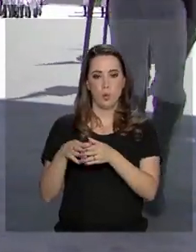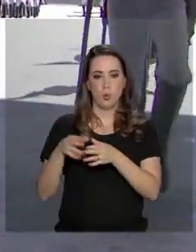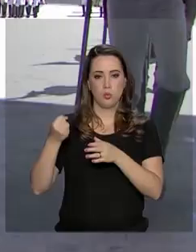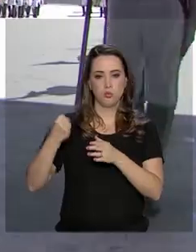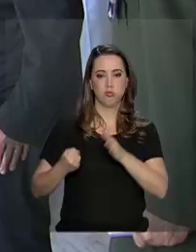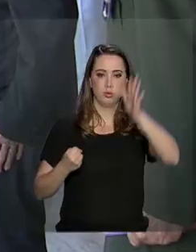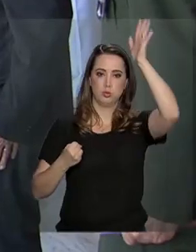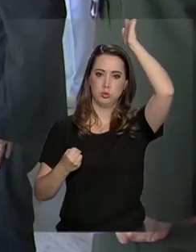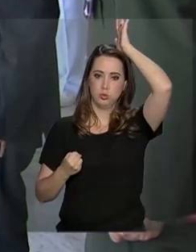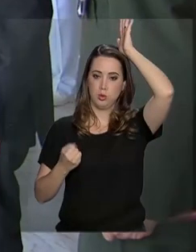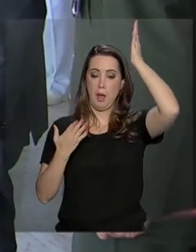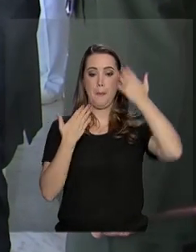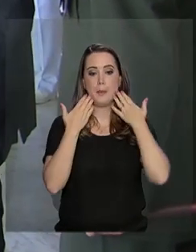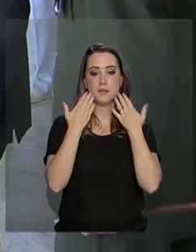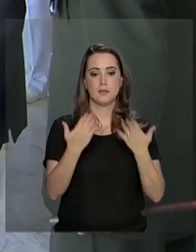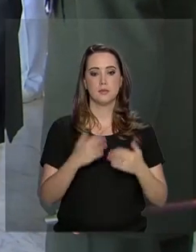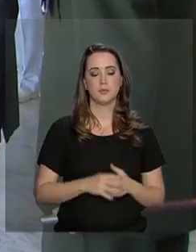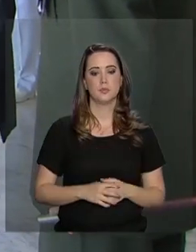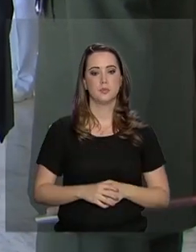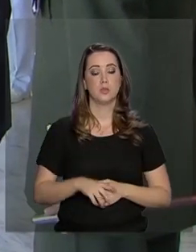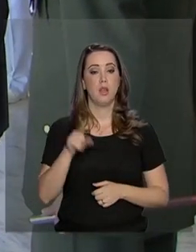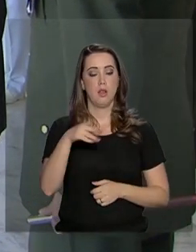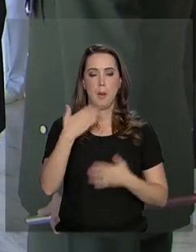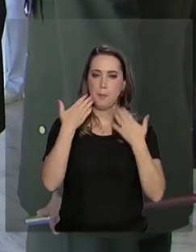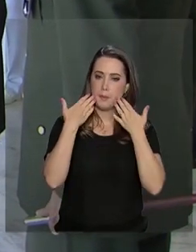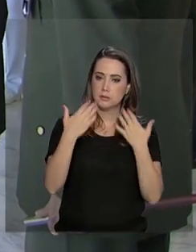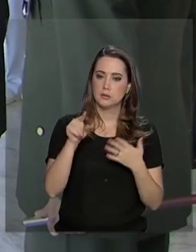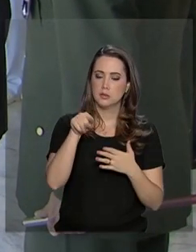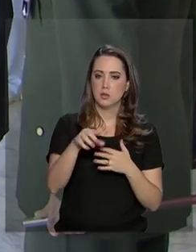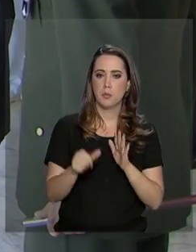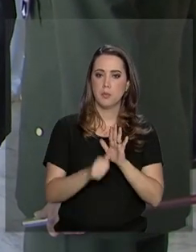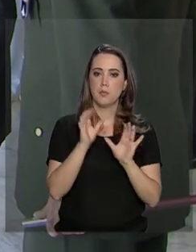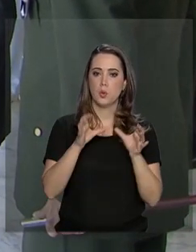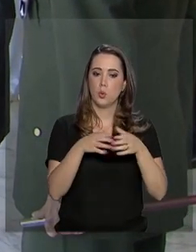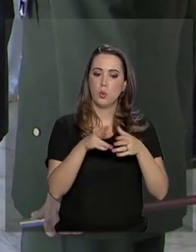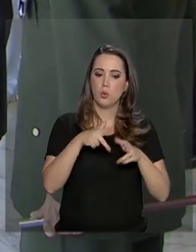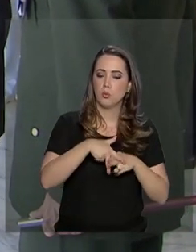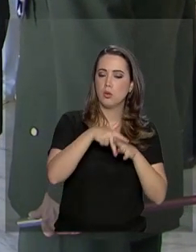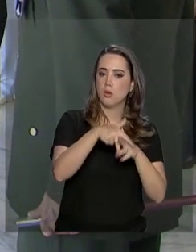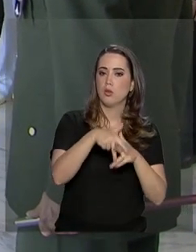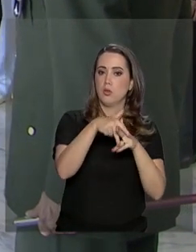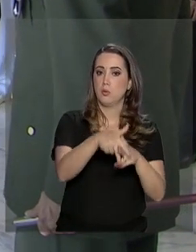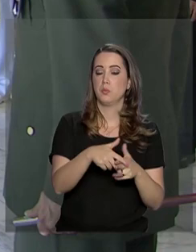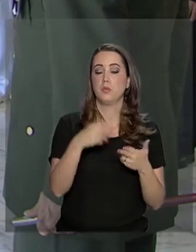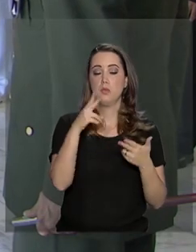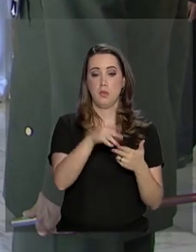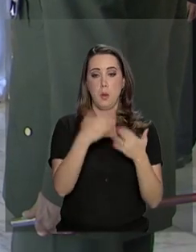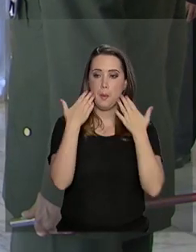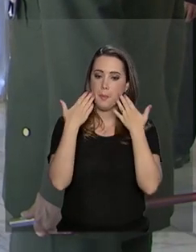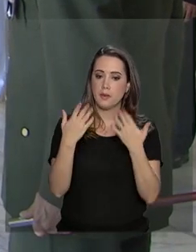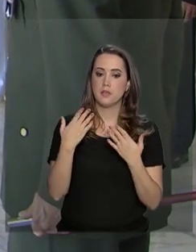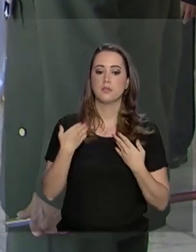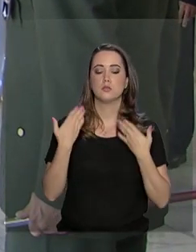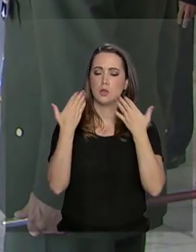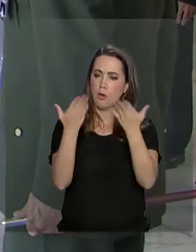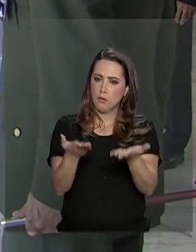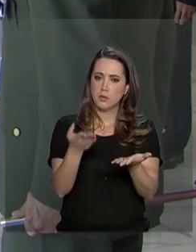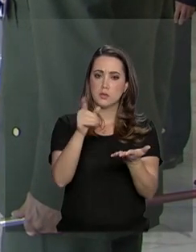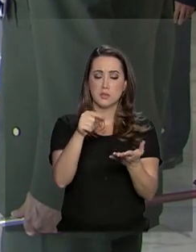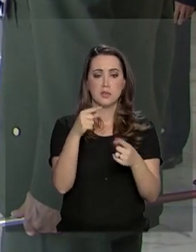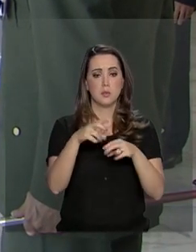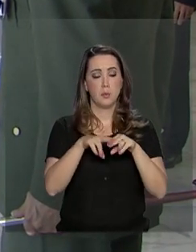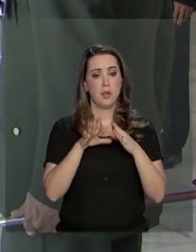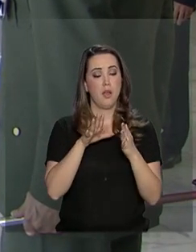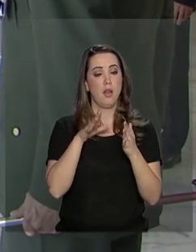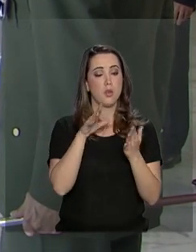apresentar em abril acumulando no primeiro eu falaria de agora a depender apresenta o negócio não apenas